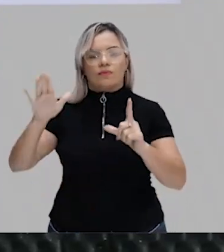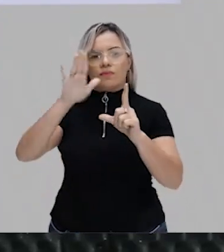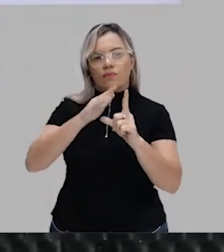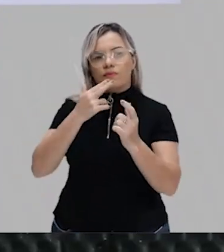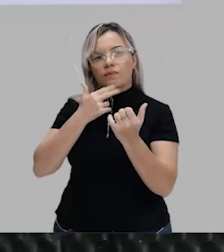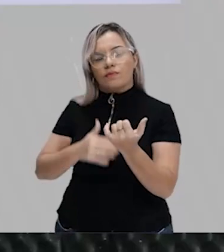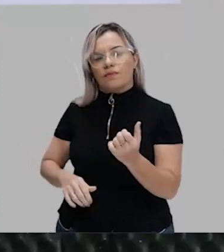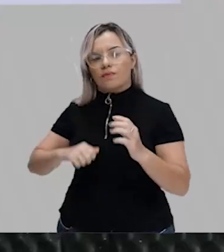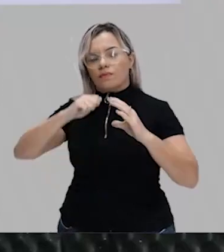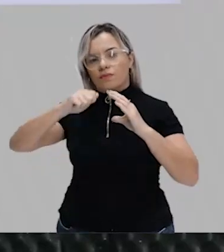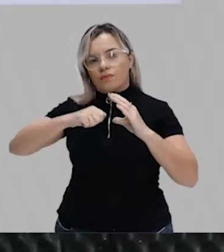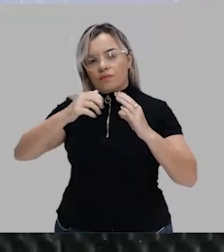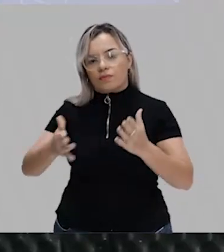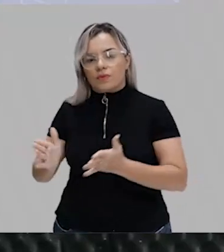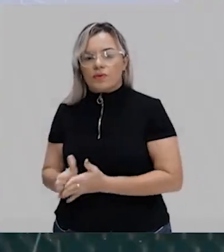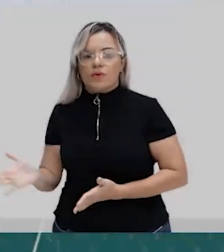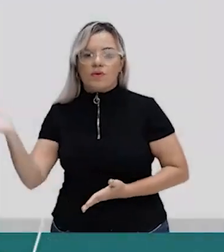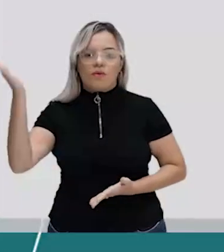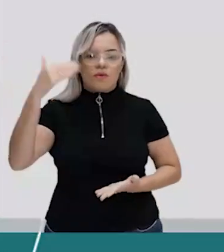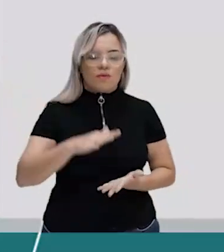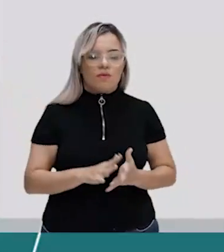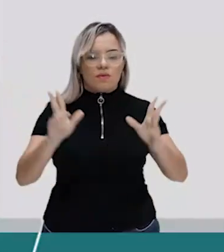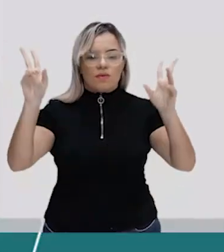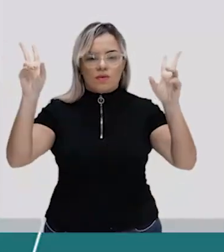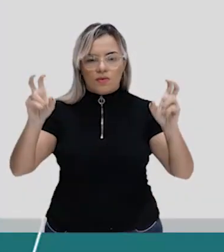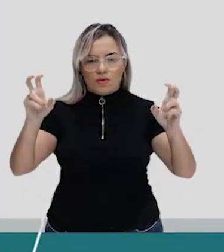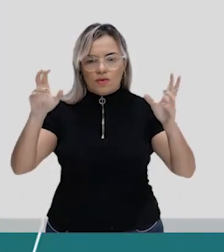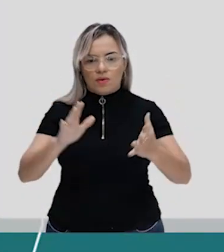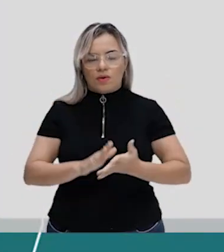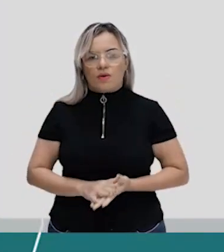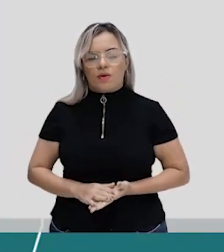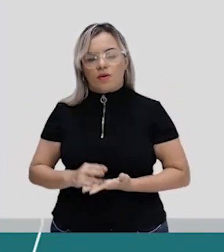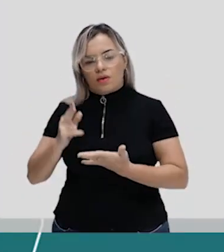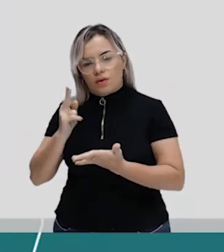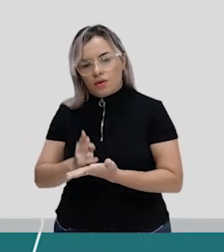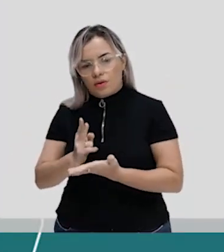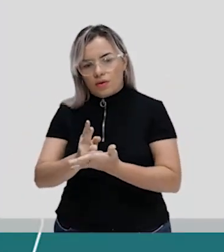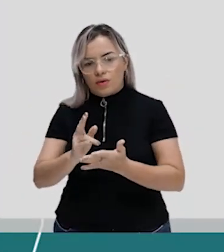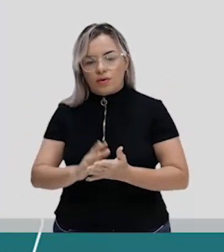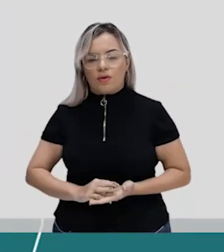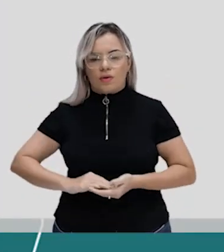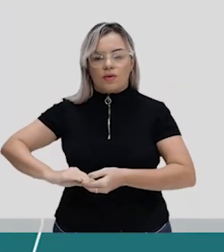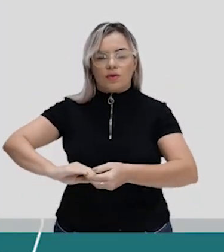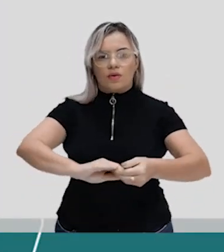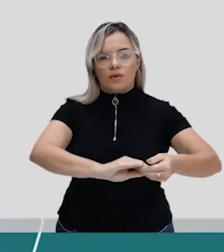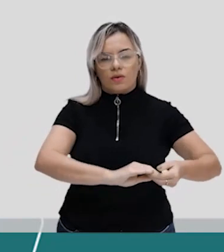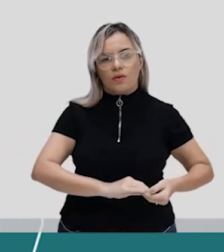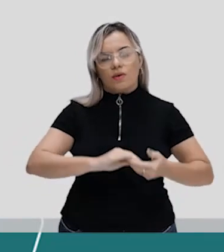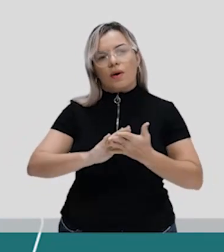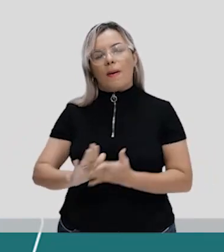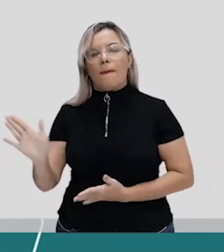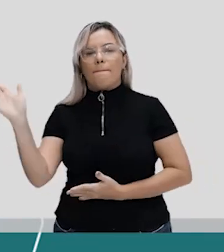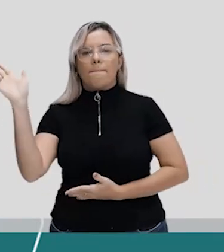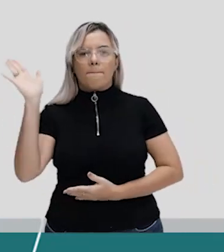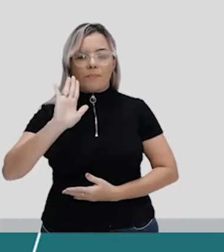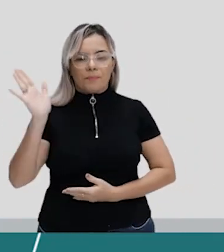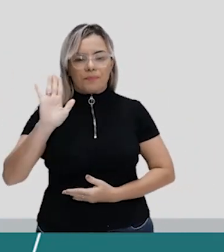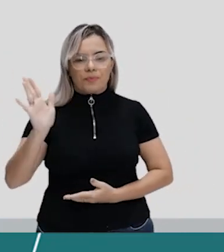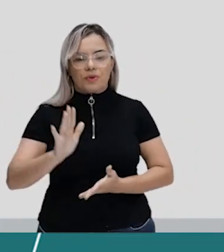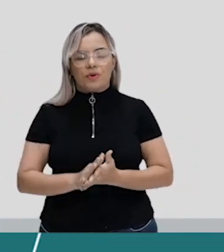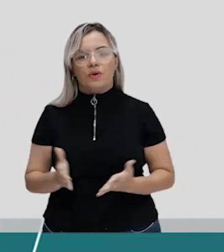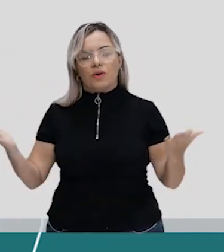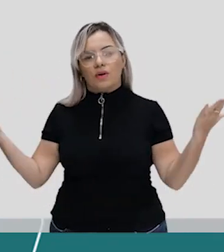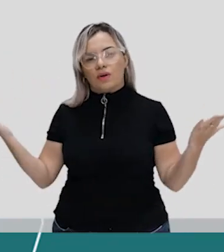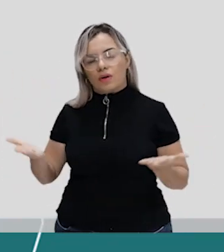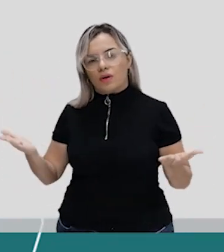para a aula de hoje? Muito bem, nós vamos continuar com a temática, né, de saludos e despedidas, saudações e despedidas. E hoje